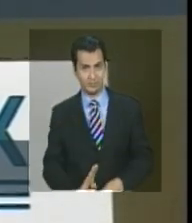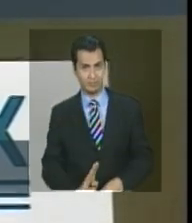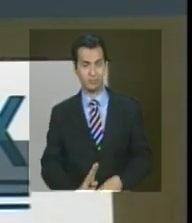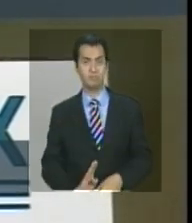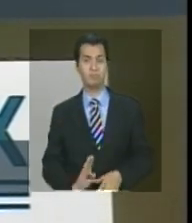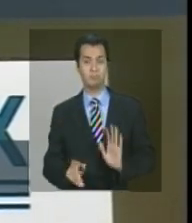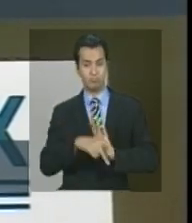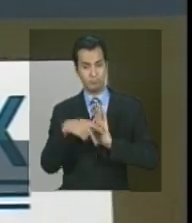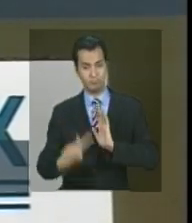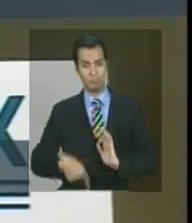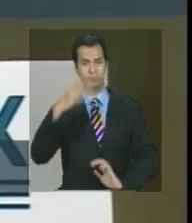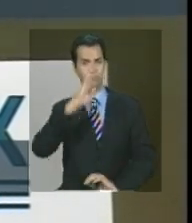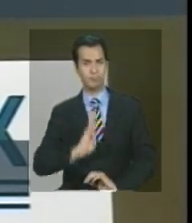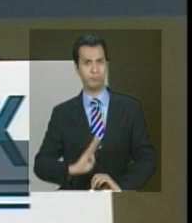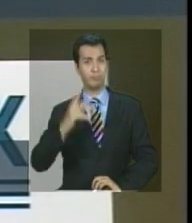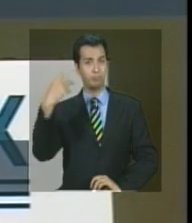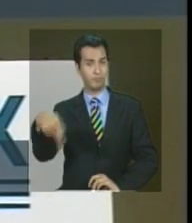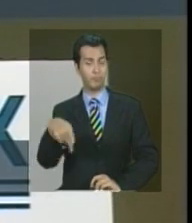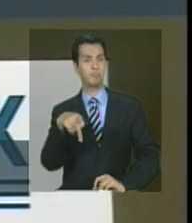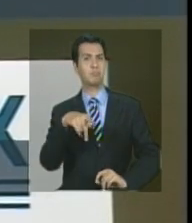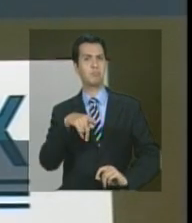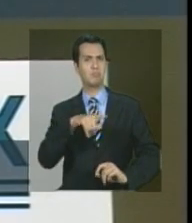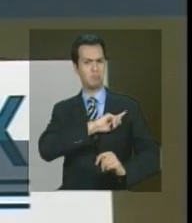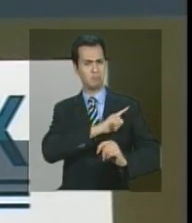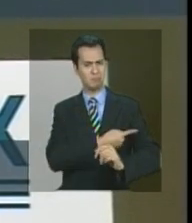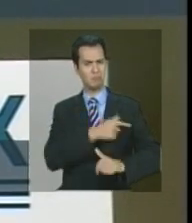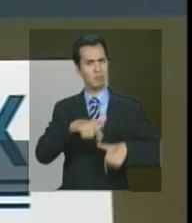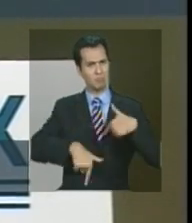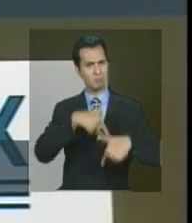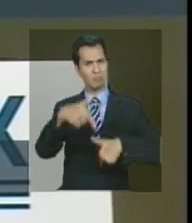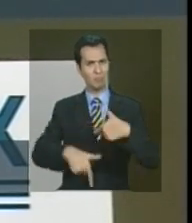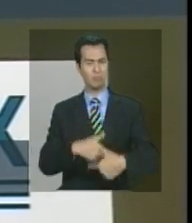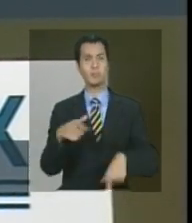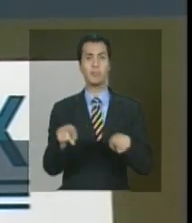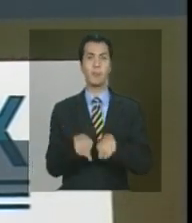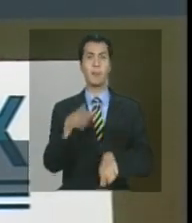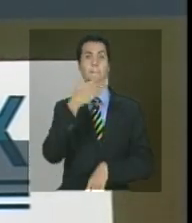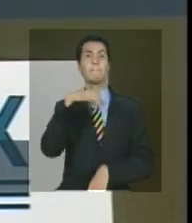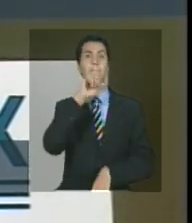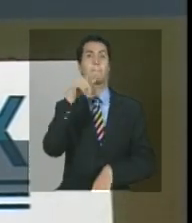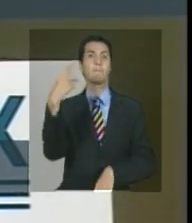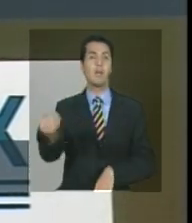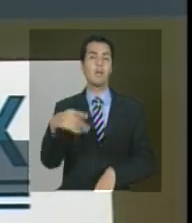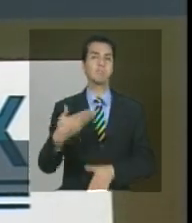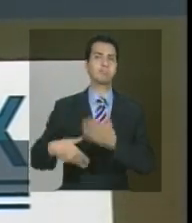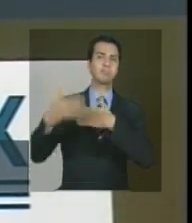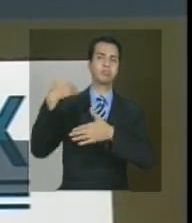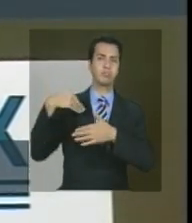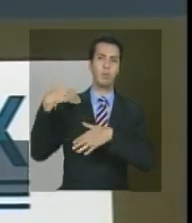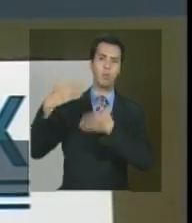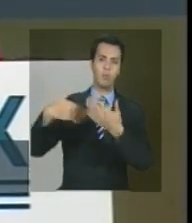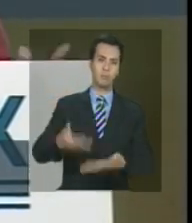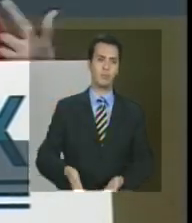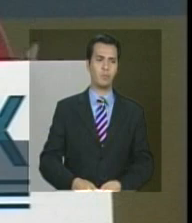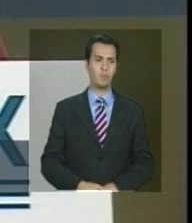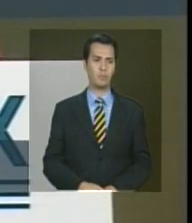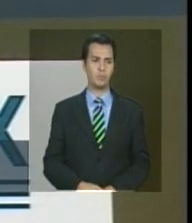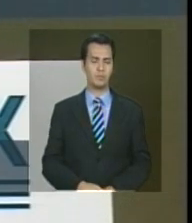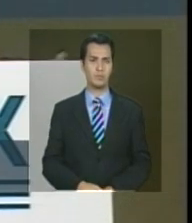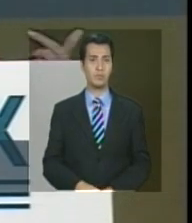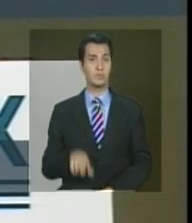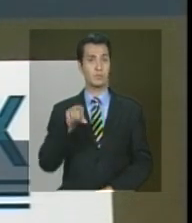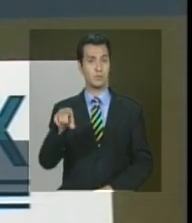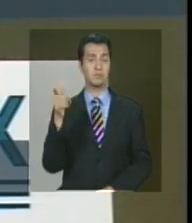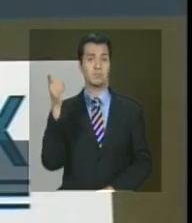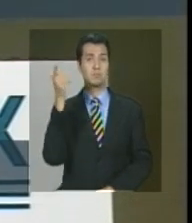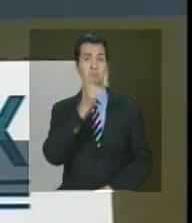esforço e também pelo exemplo de seu pai, chegou a ser um dos